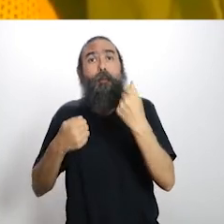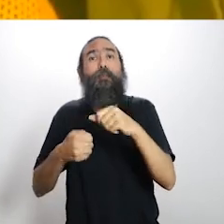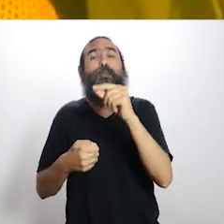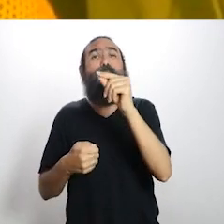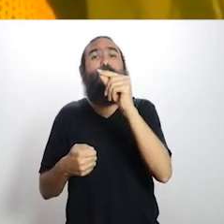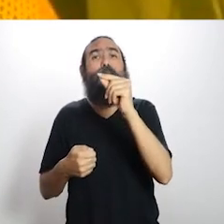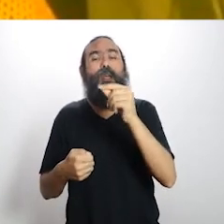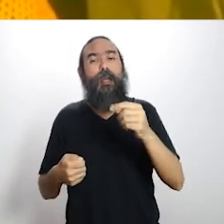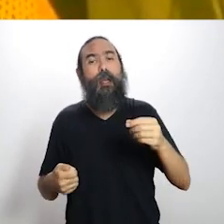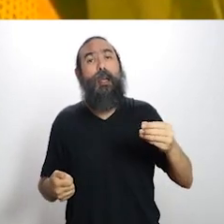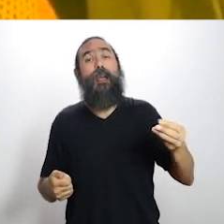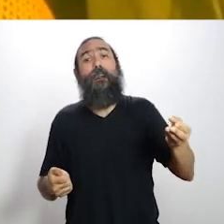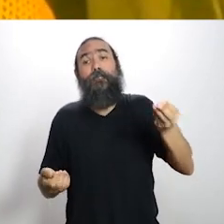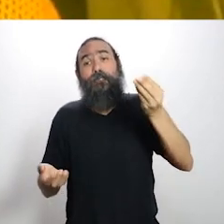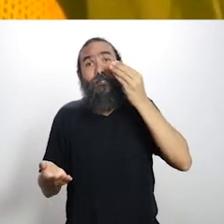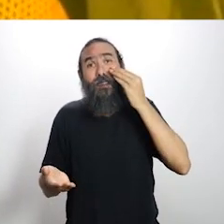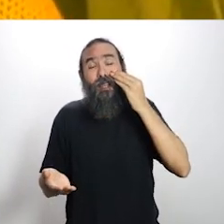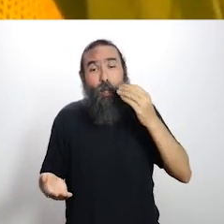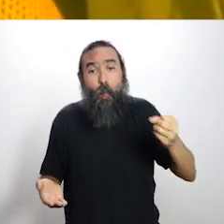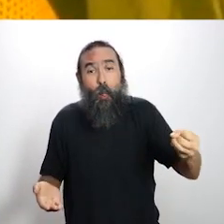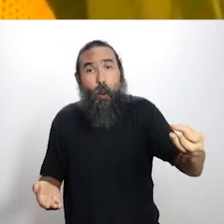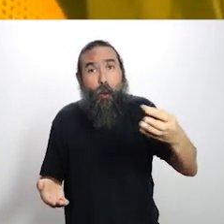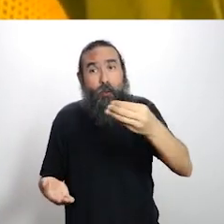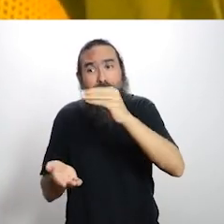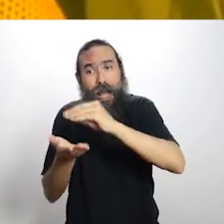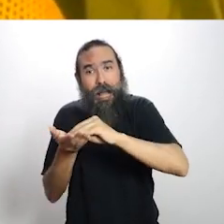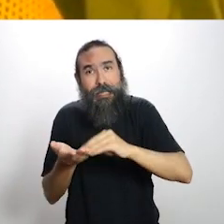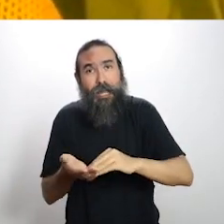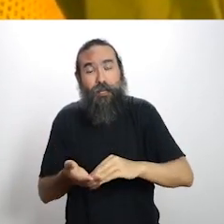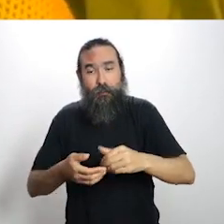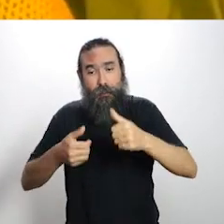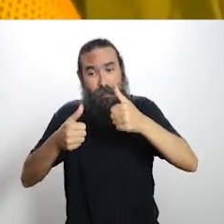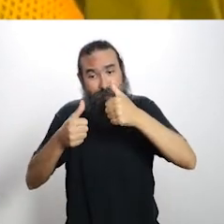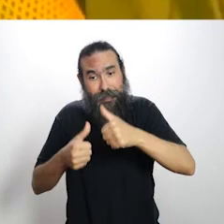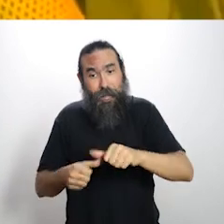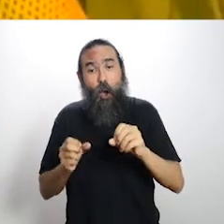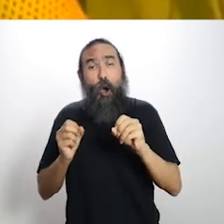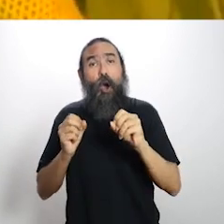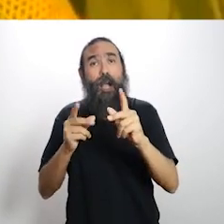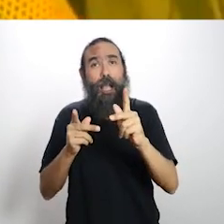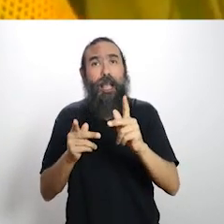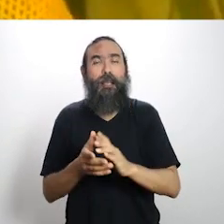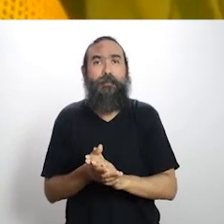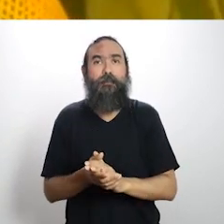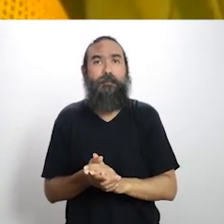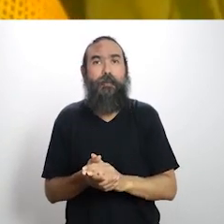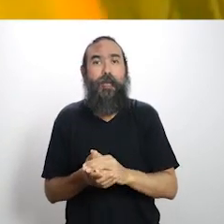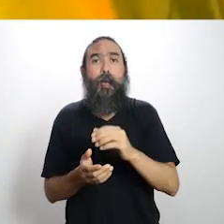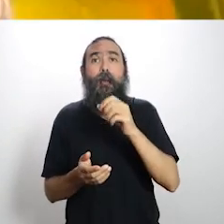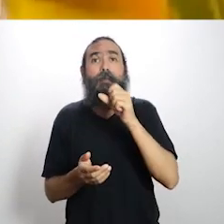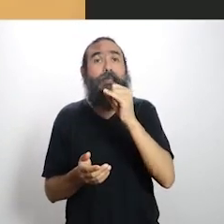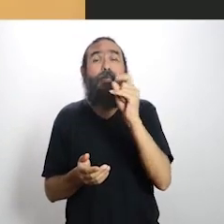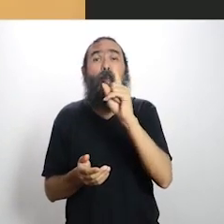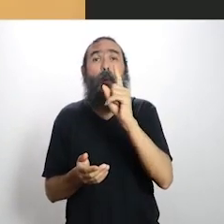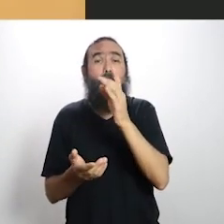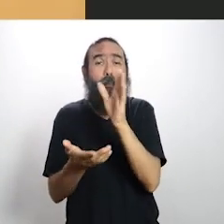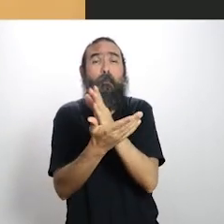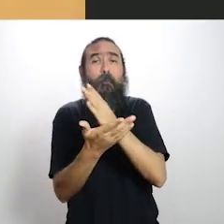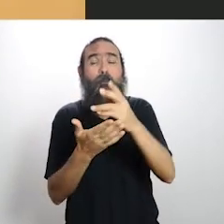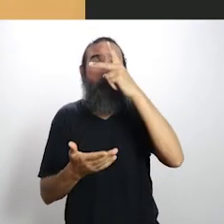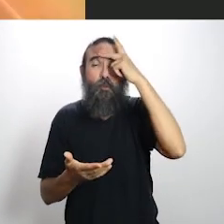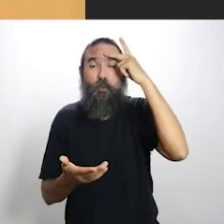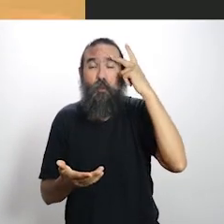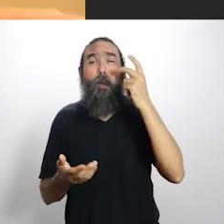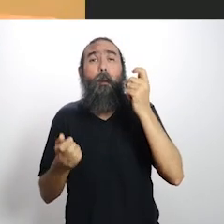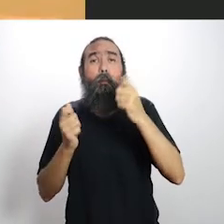a gente tem uma boa base não é uma base qualquer é uma base que faz um mapa do Brasil todo inclusive lá uma